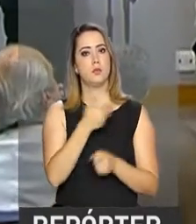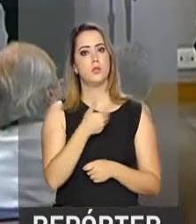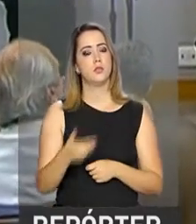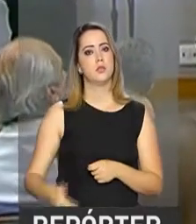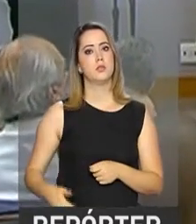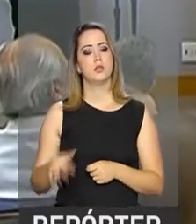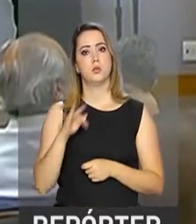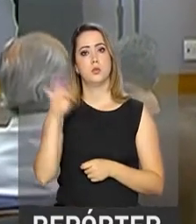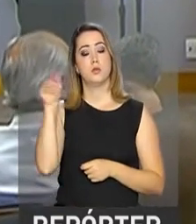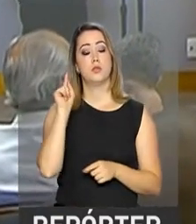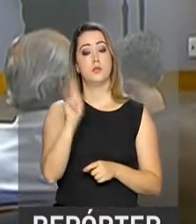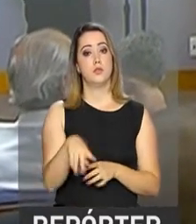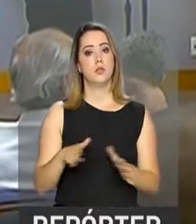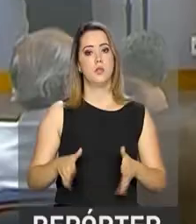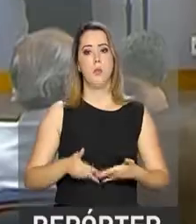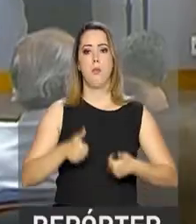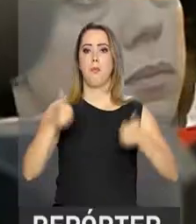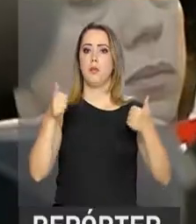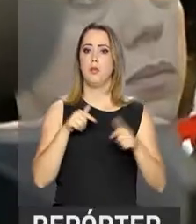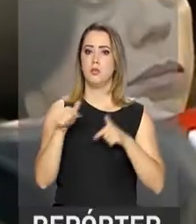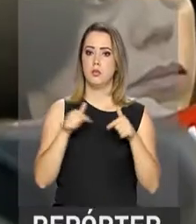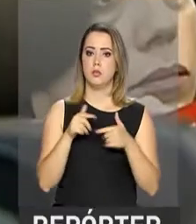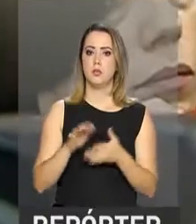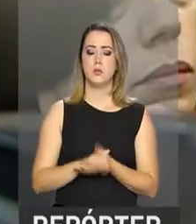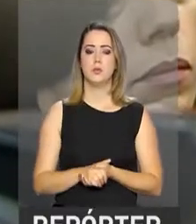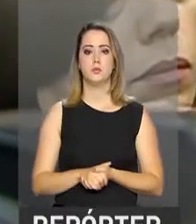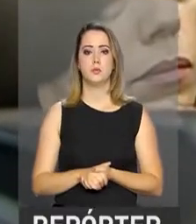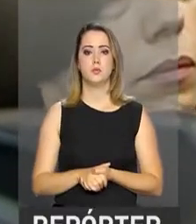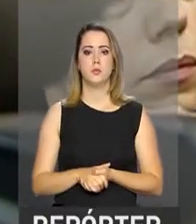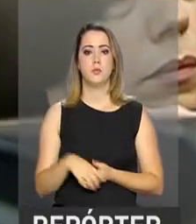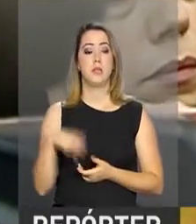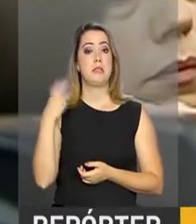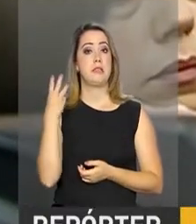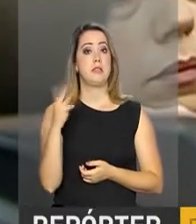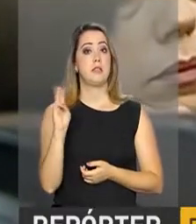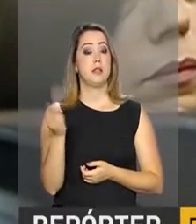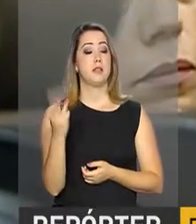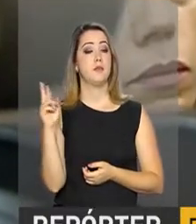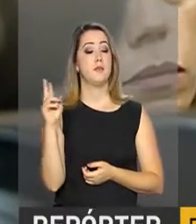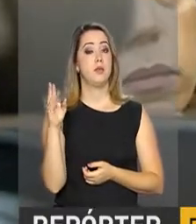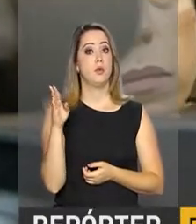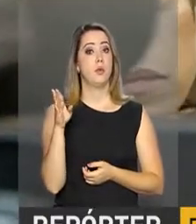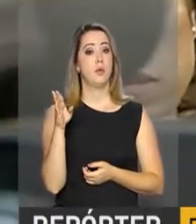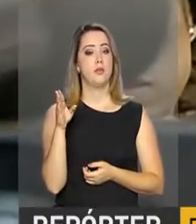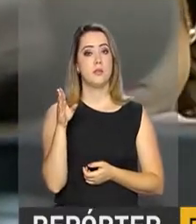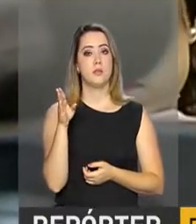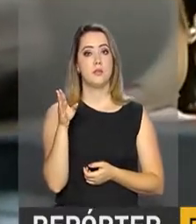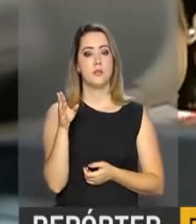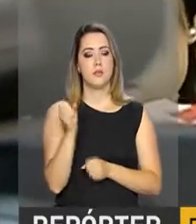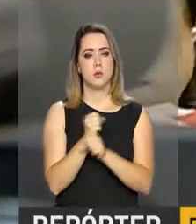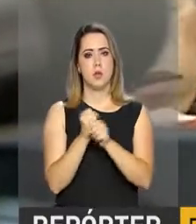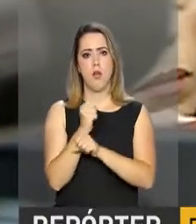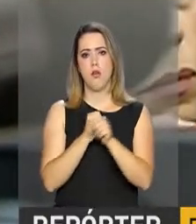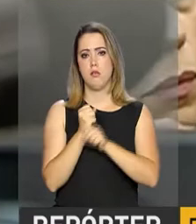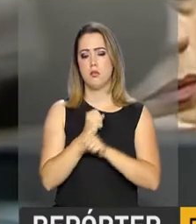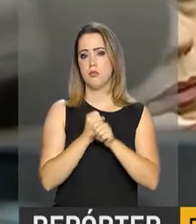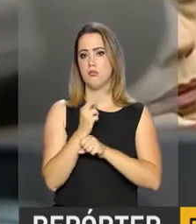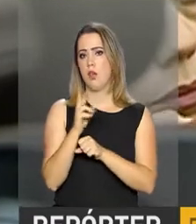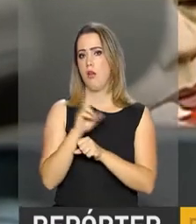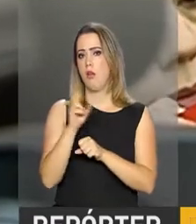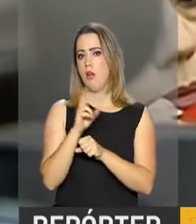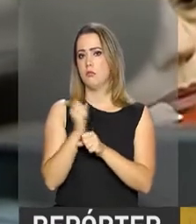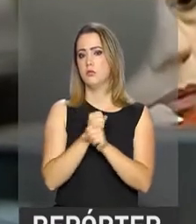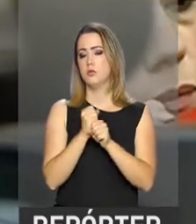estado gere aumento na produtividade 3 bilhões e meio de reais anuais são destinados aos hospitais federais do rio de